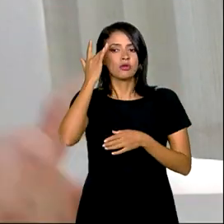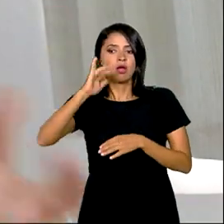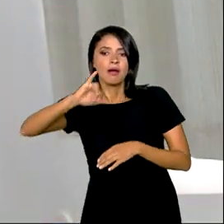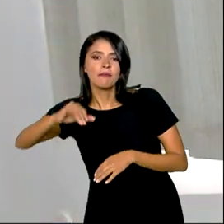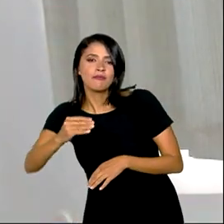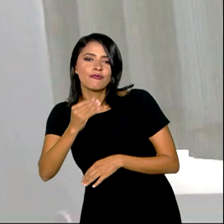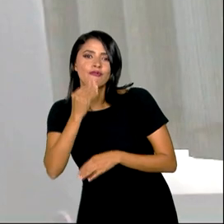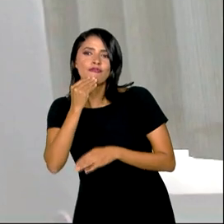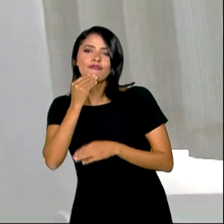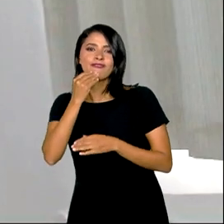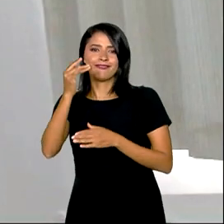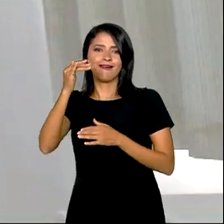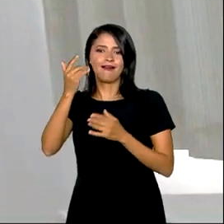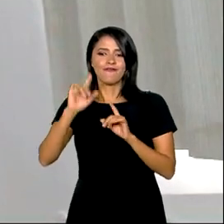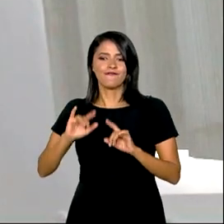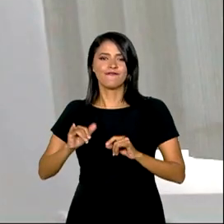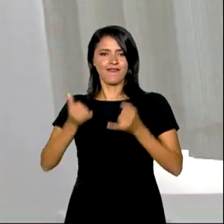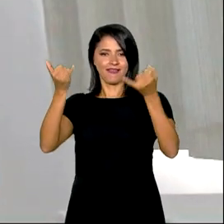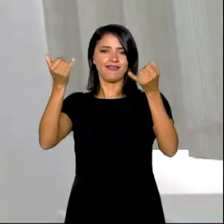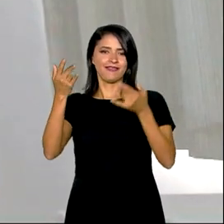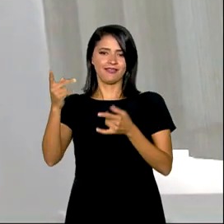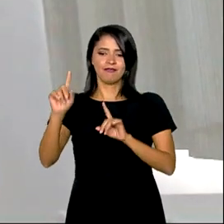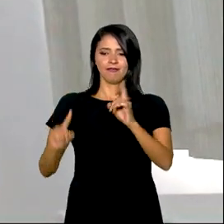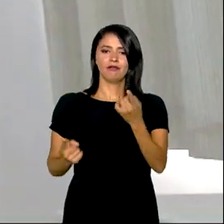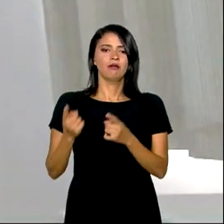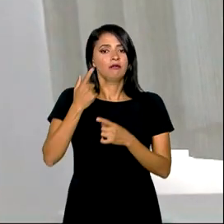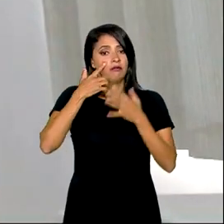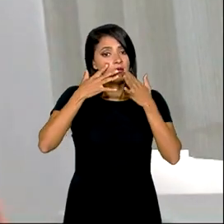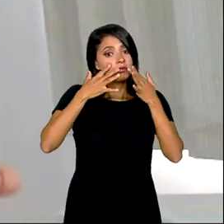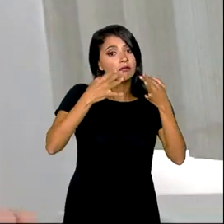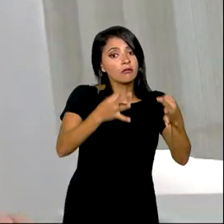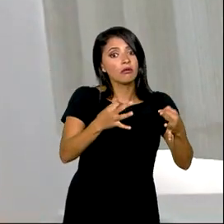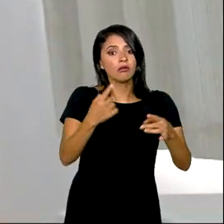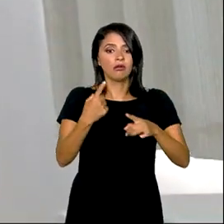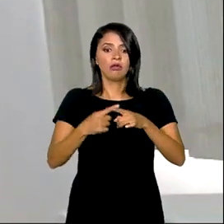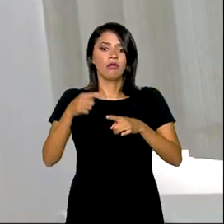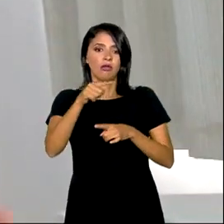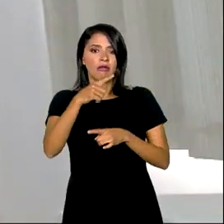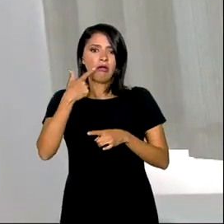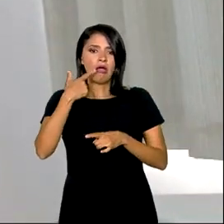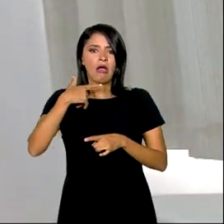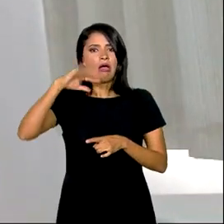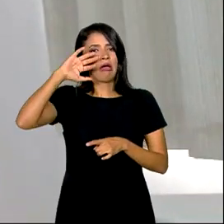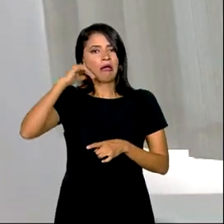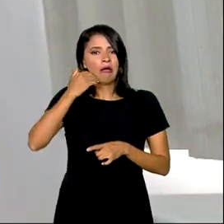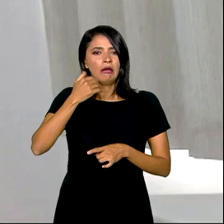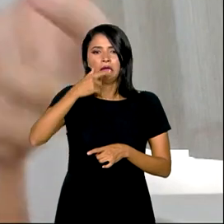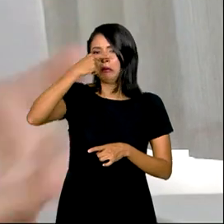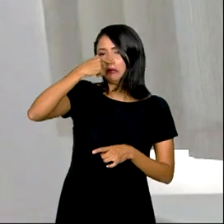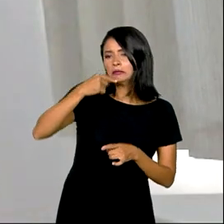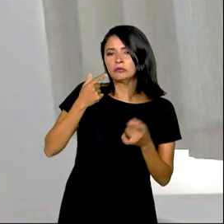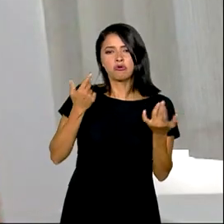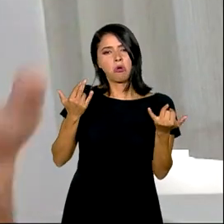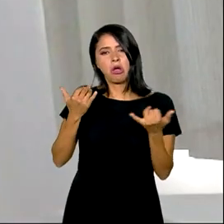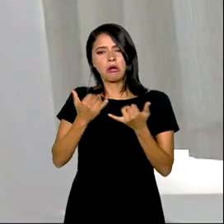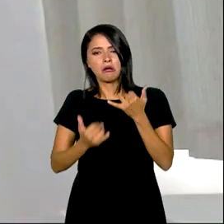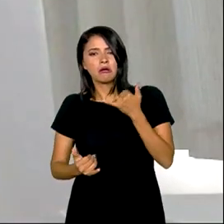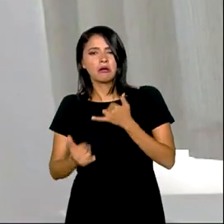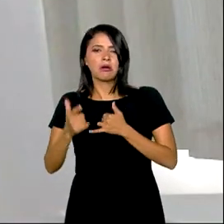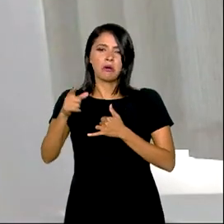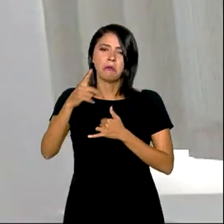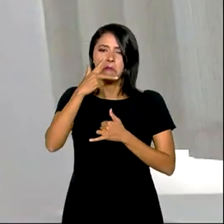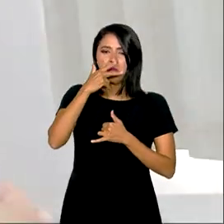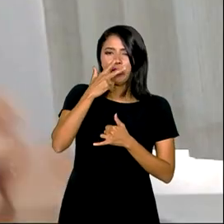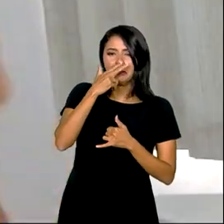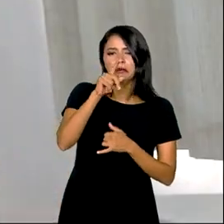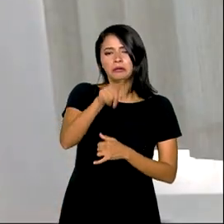aproveitaram, celebraram as festividades de carnaval, né, ficar bastante atento a eventuais sintomas, né, de resfriado, quadros ali parecidos com